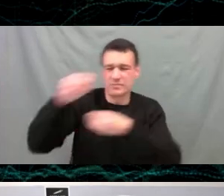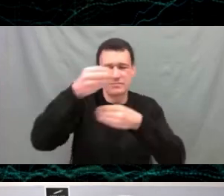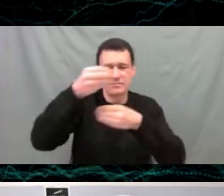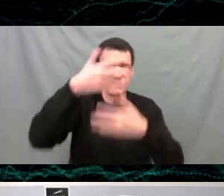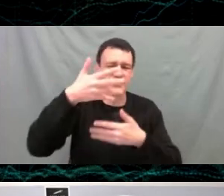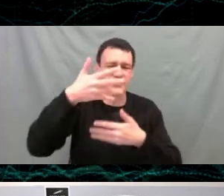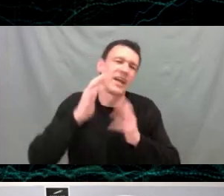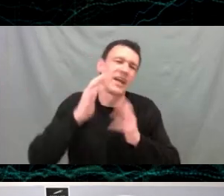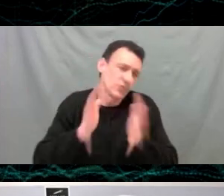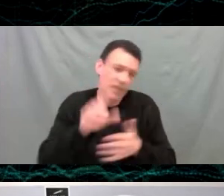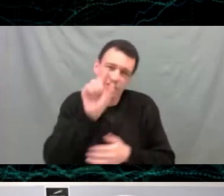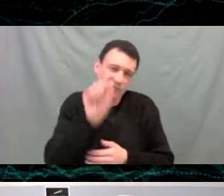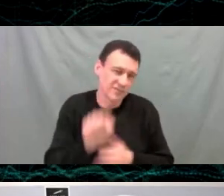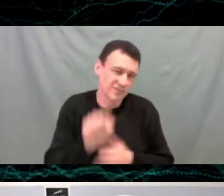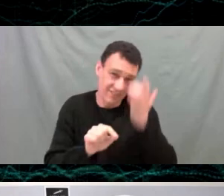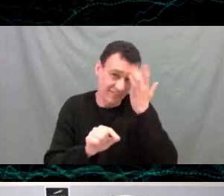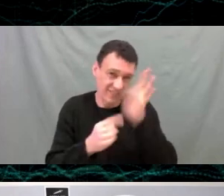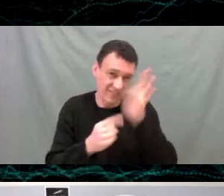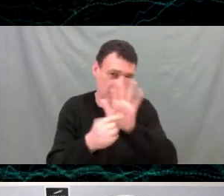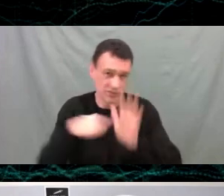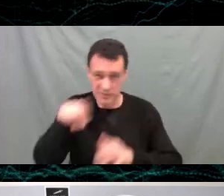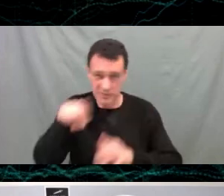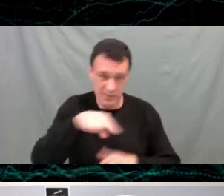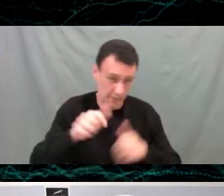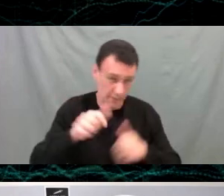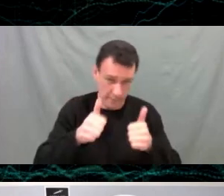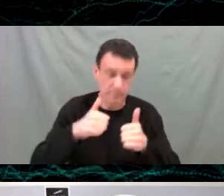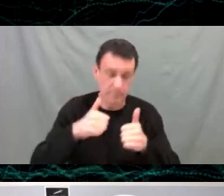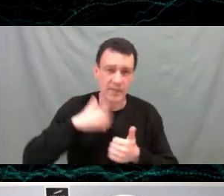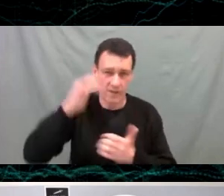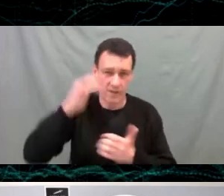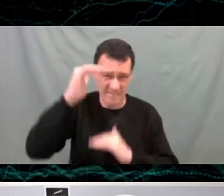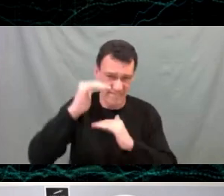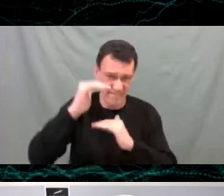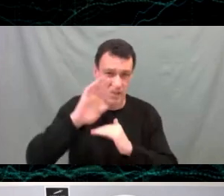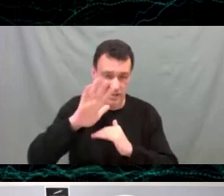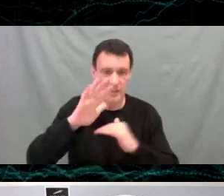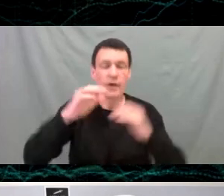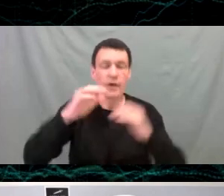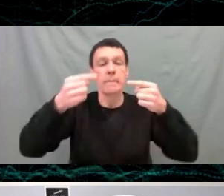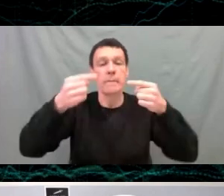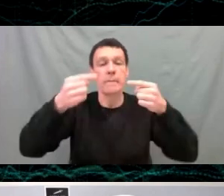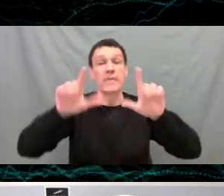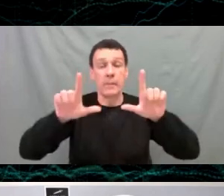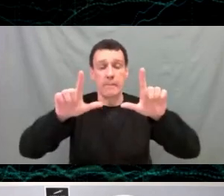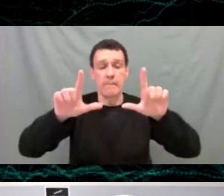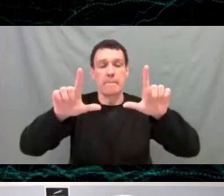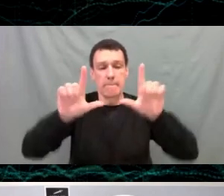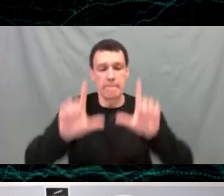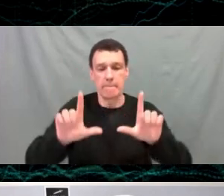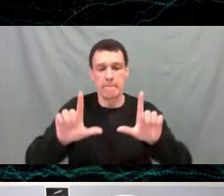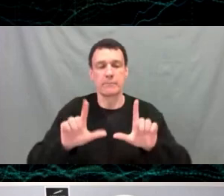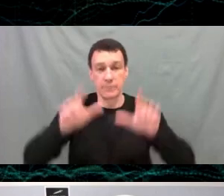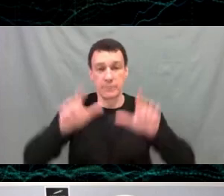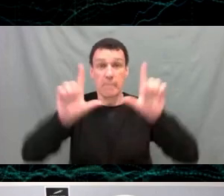filtrado. Eu vou condensar aqui e vou pular para a terceira página, a segunda página,